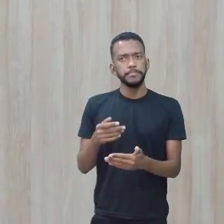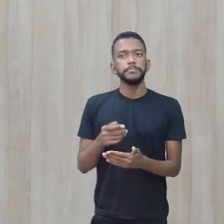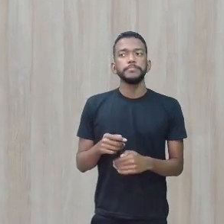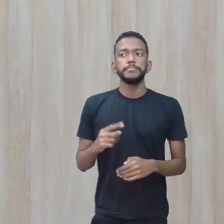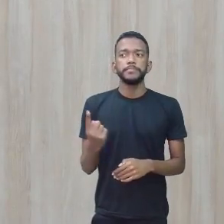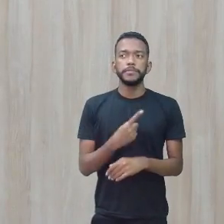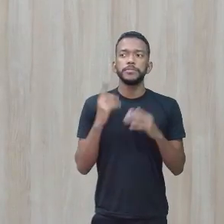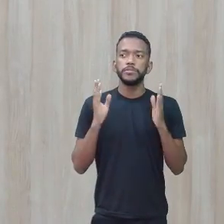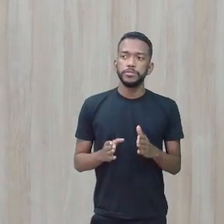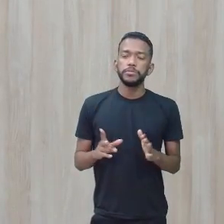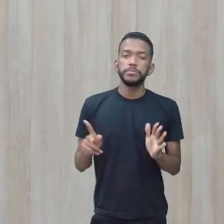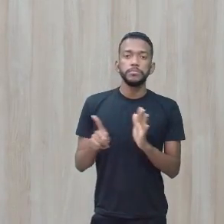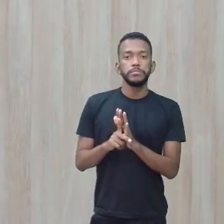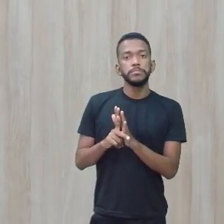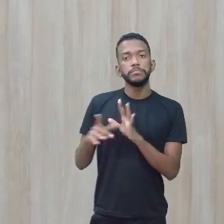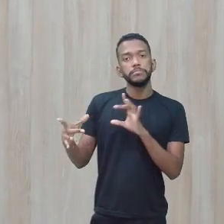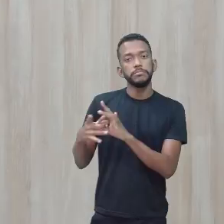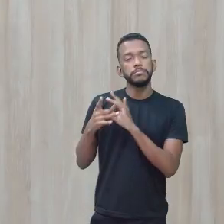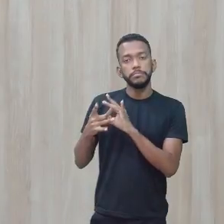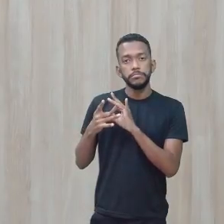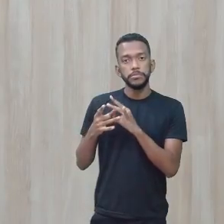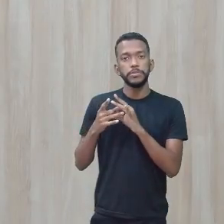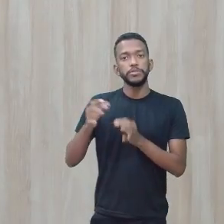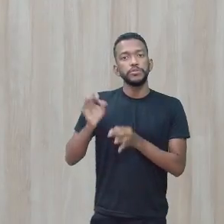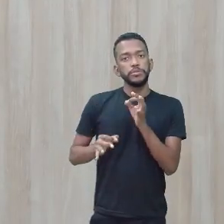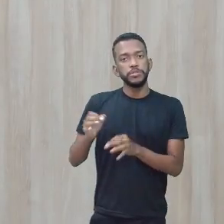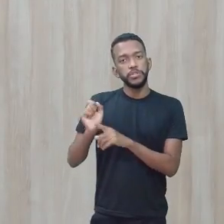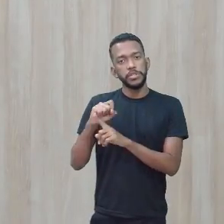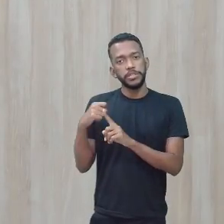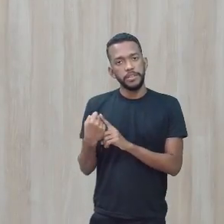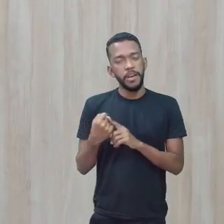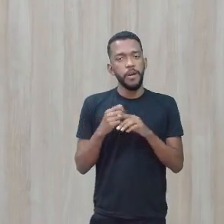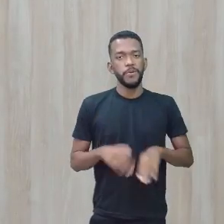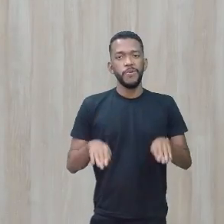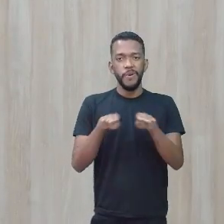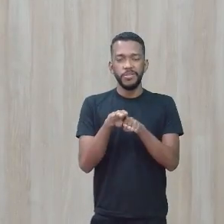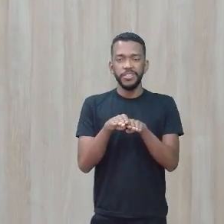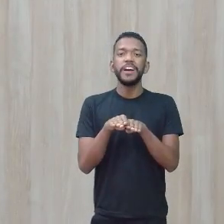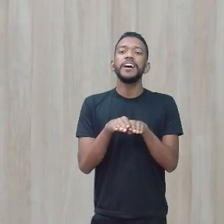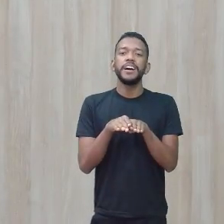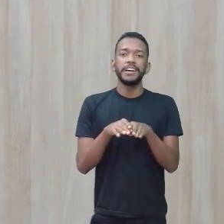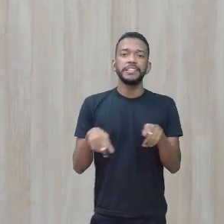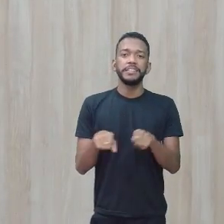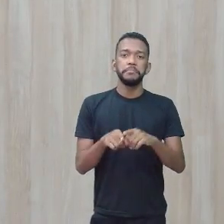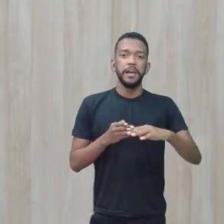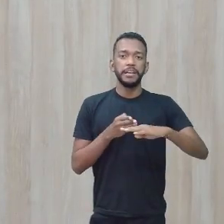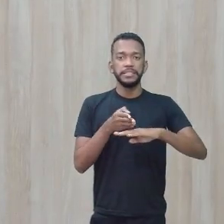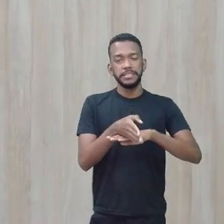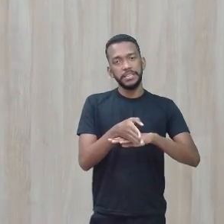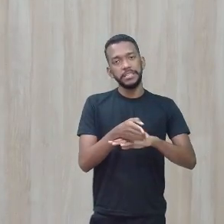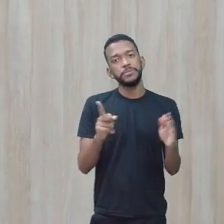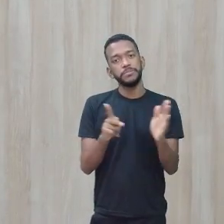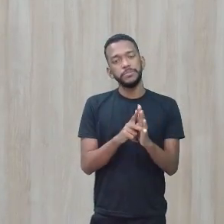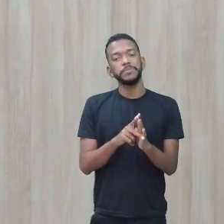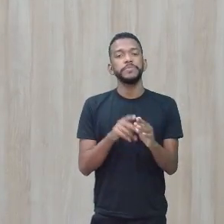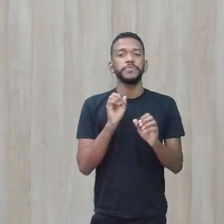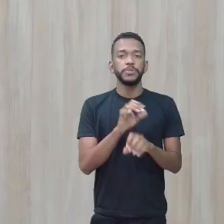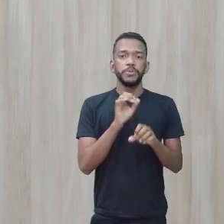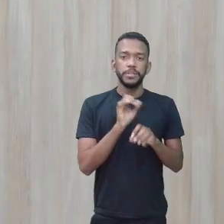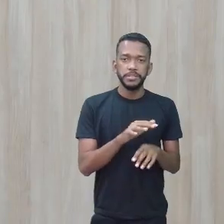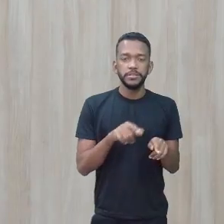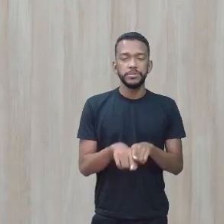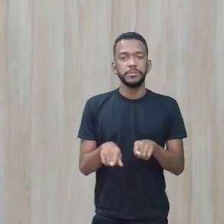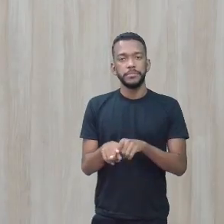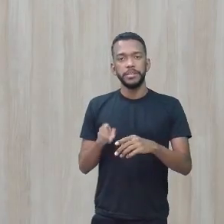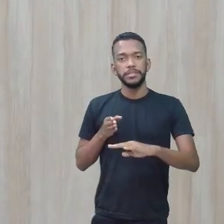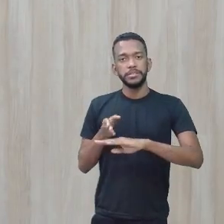está relacionado a essa questão de justiça social, de igualdade, de acesso, né? Acesso à educação,